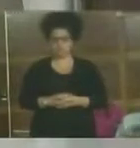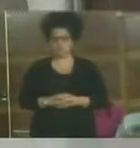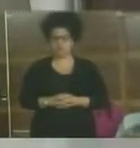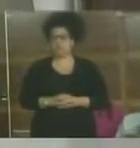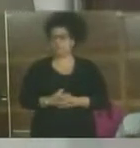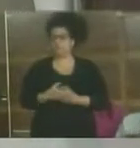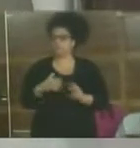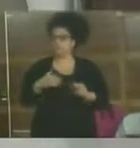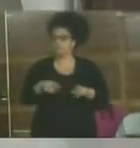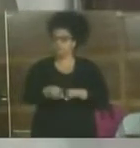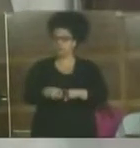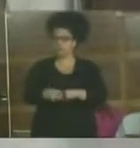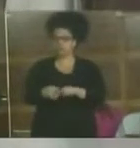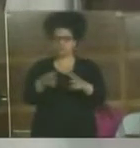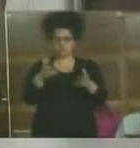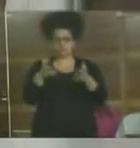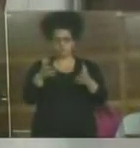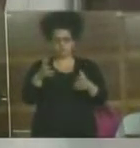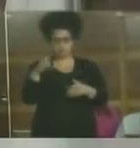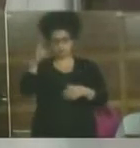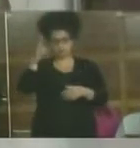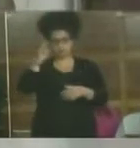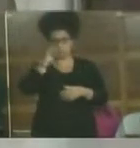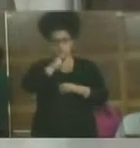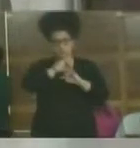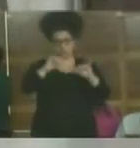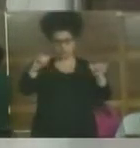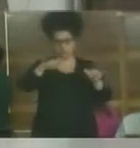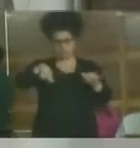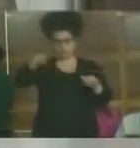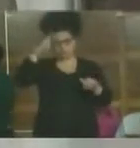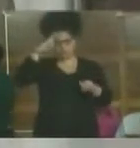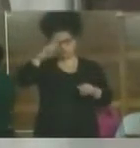Também queria lembrar que sábado agora,